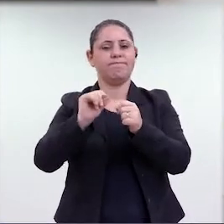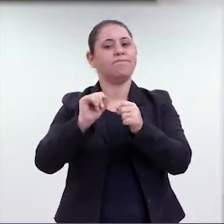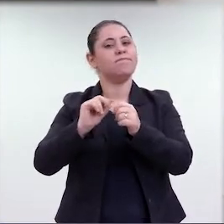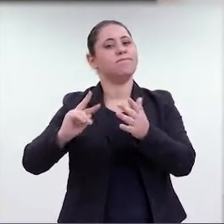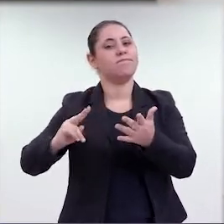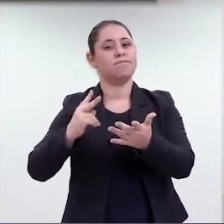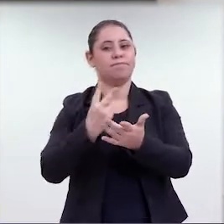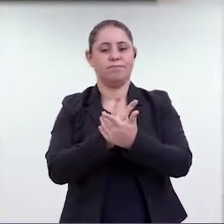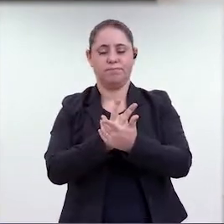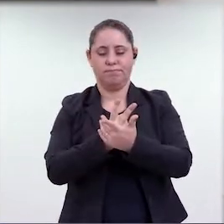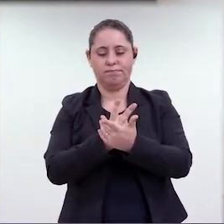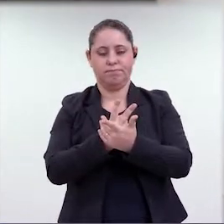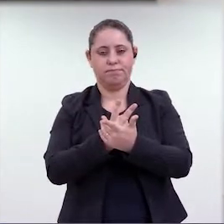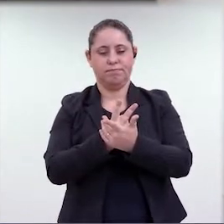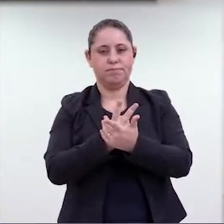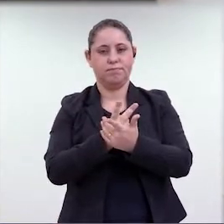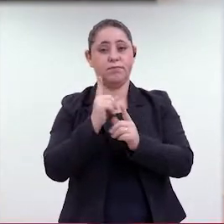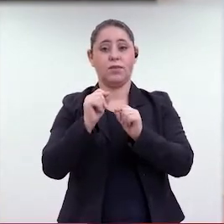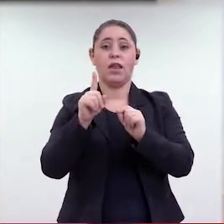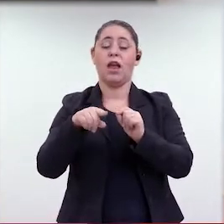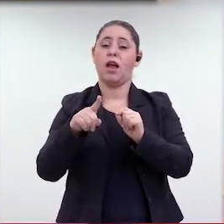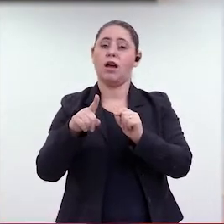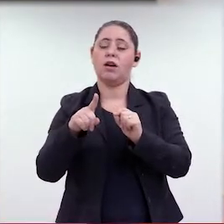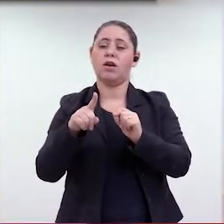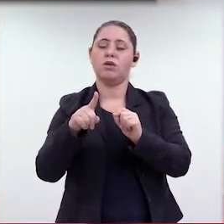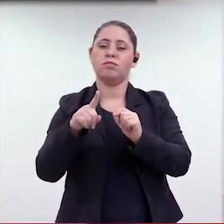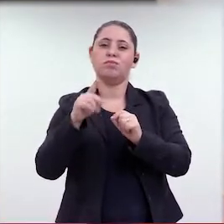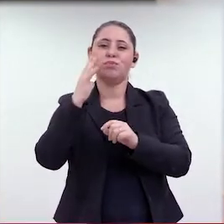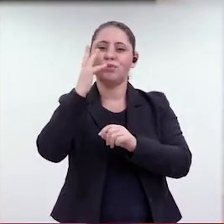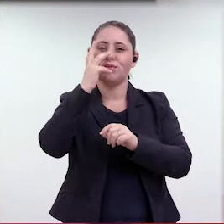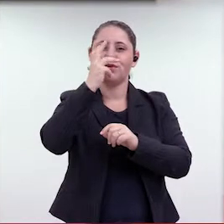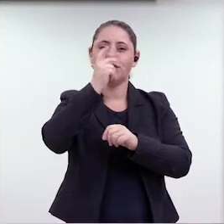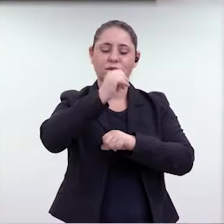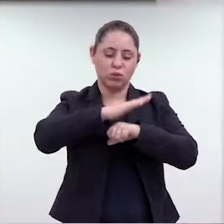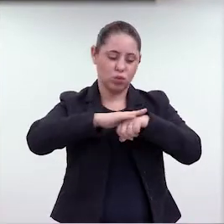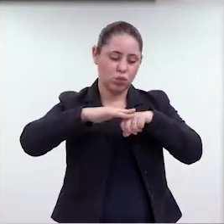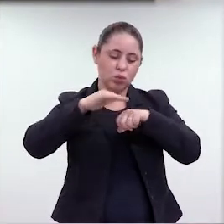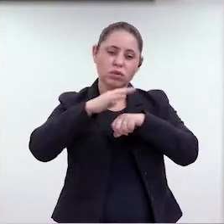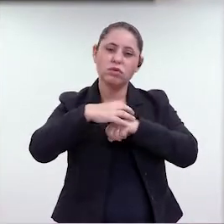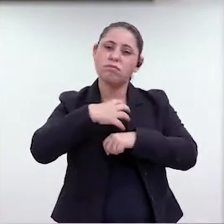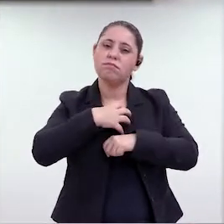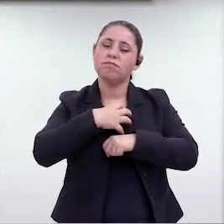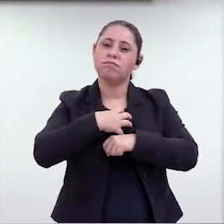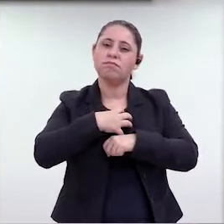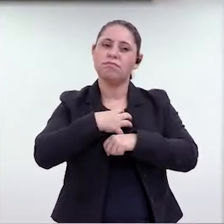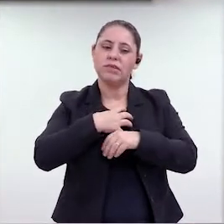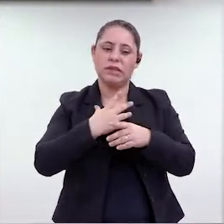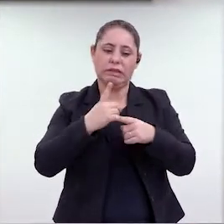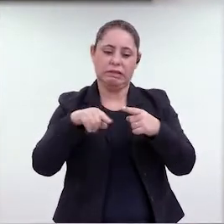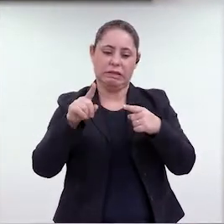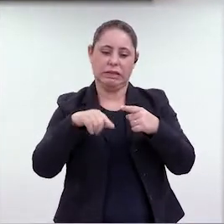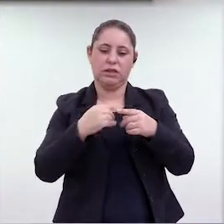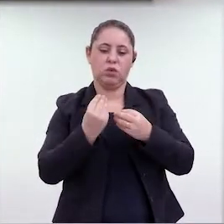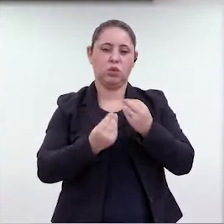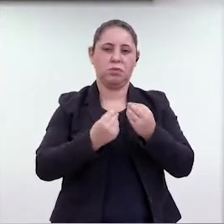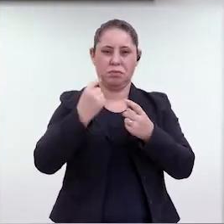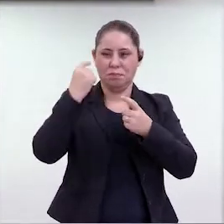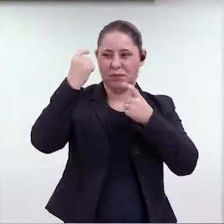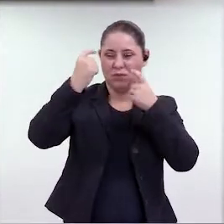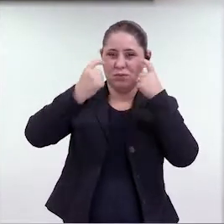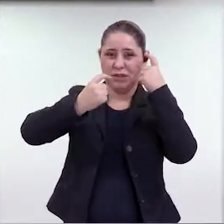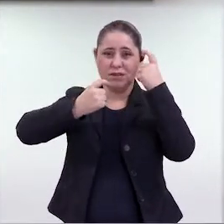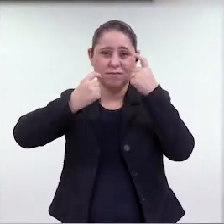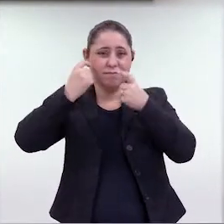uma coisa errada. E é uma coisa tão bonita, é um gesto de carinho, né? Muitas vezes aí quebra isso, né? Aquela preocupação